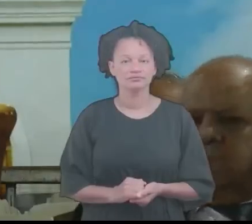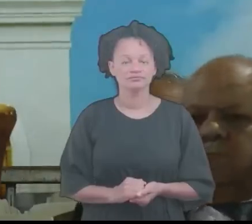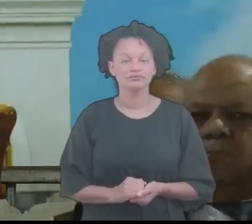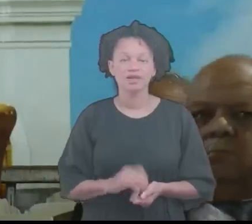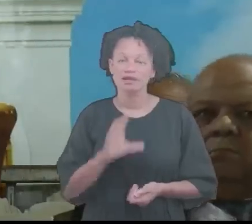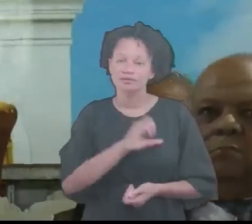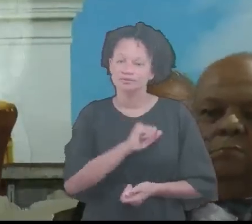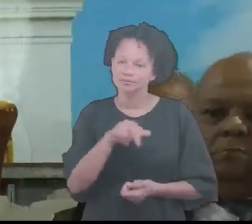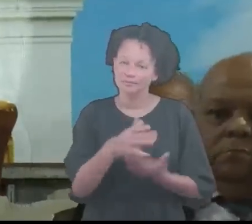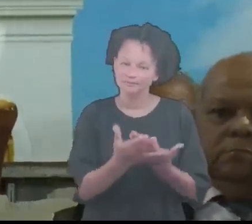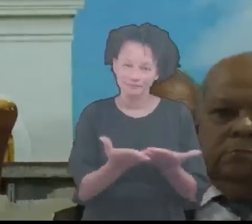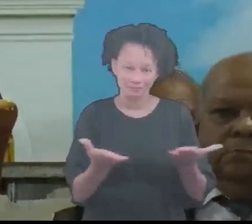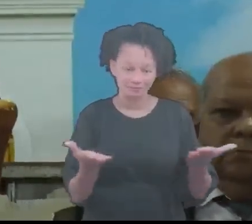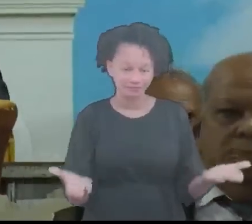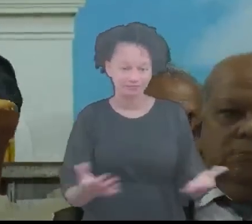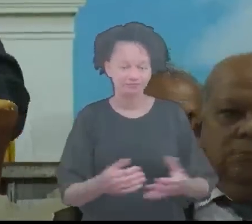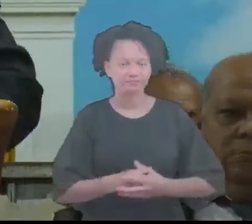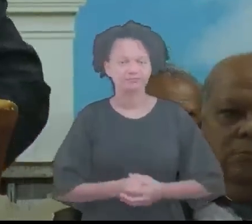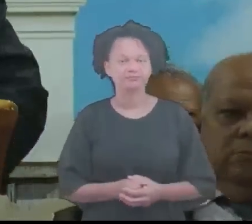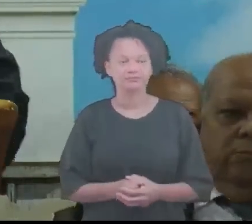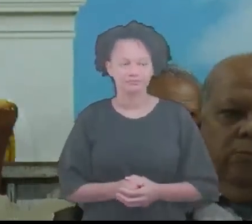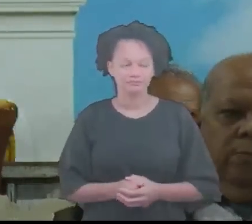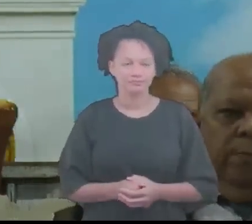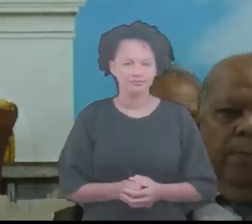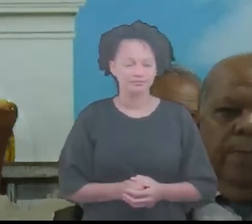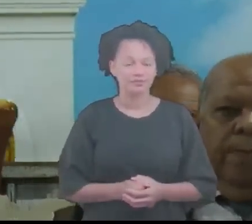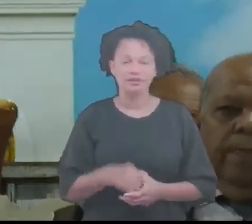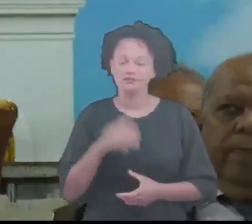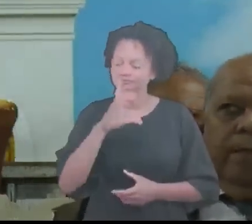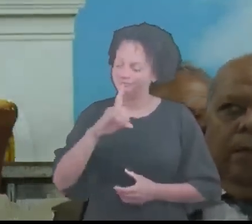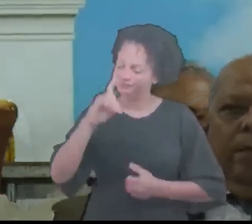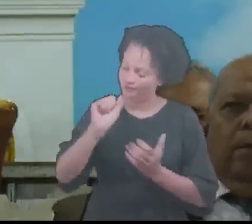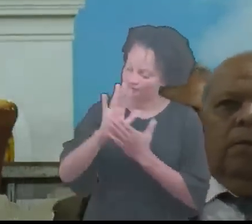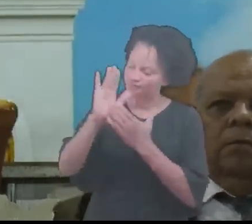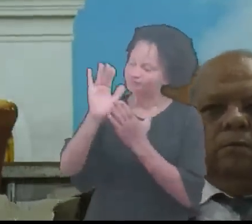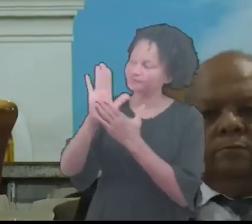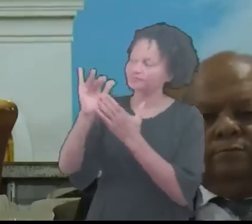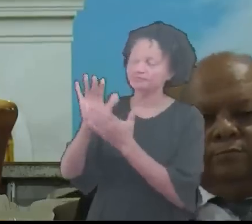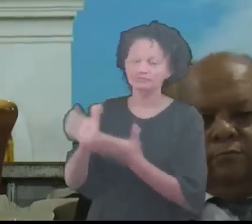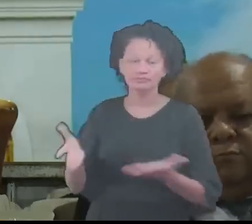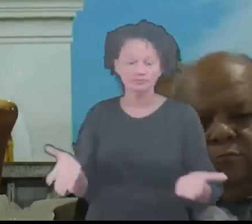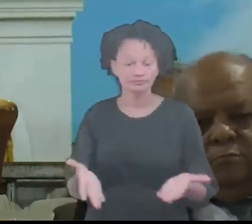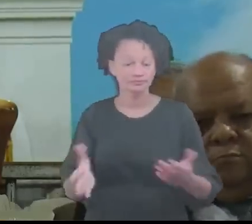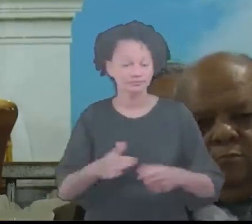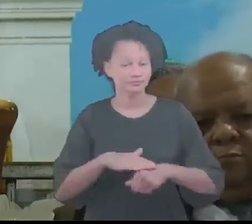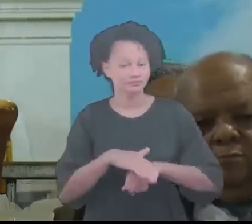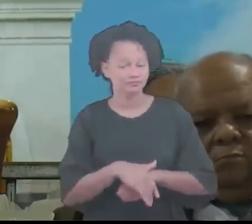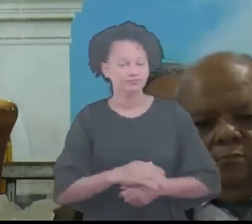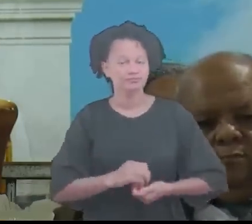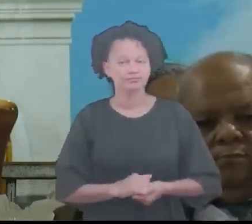Meus amados irmãos, que Deus seja louvado nesta noite.